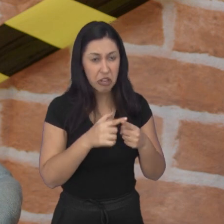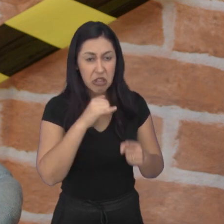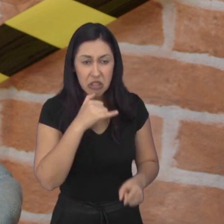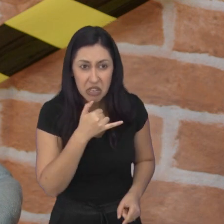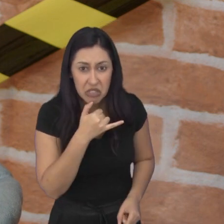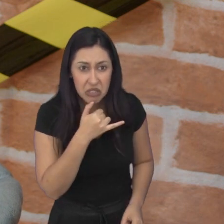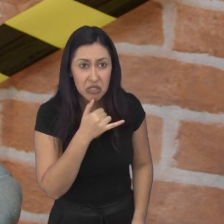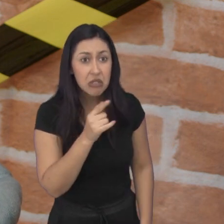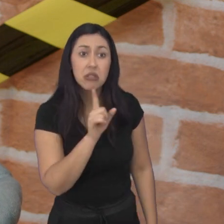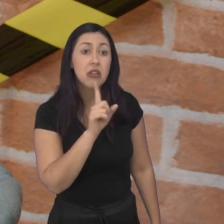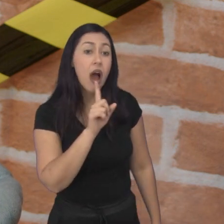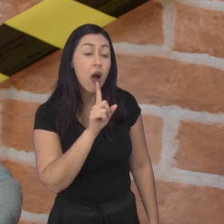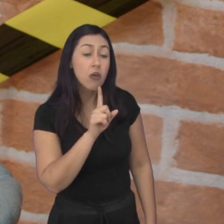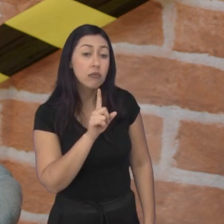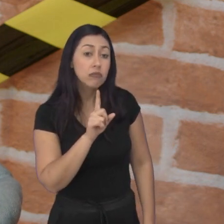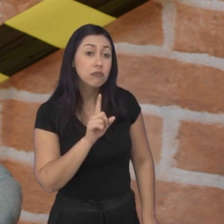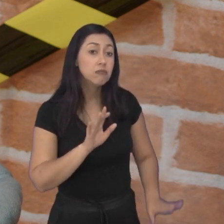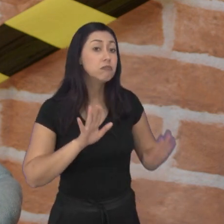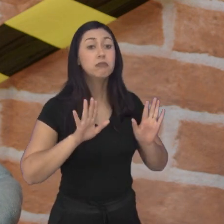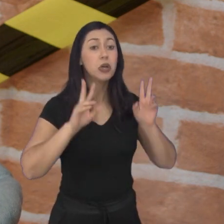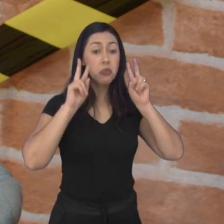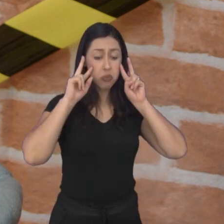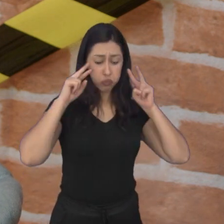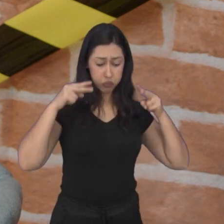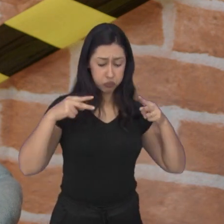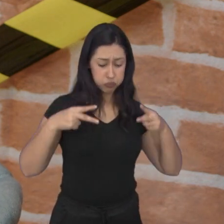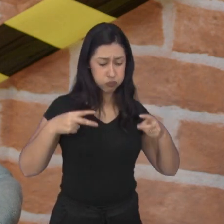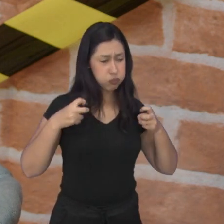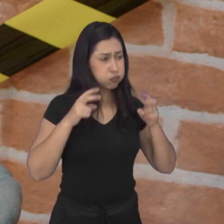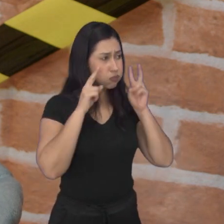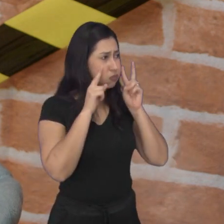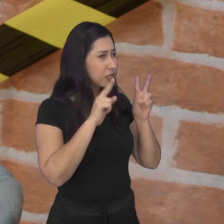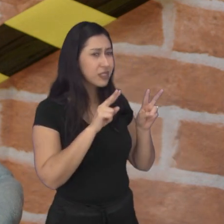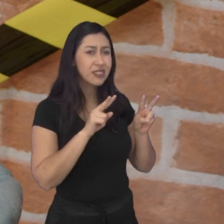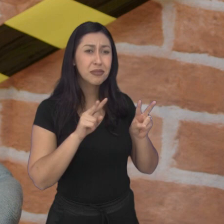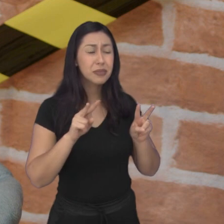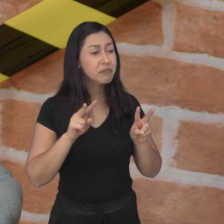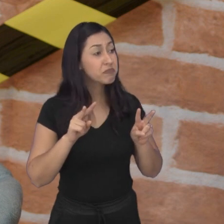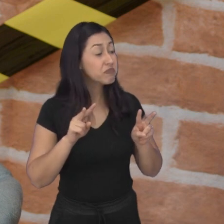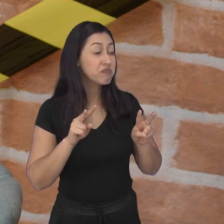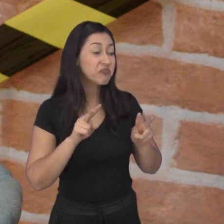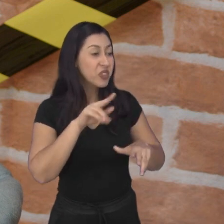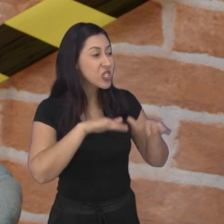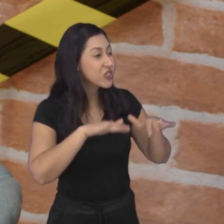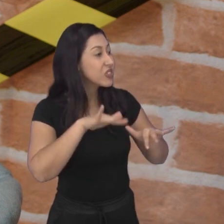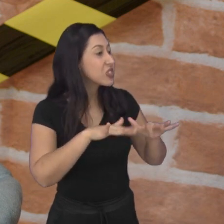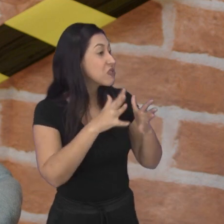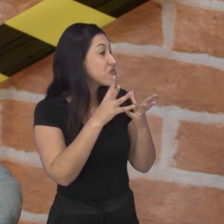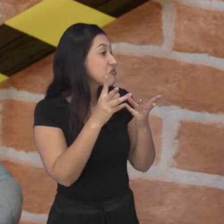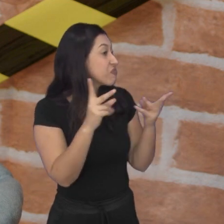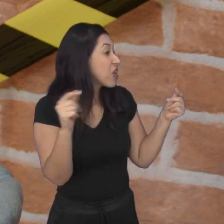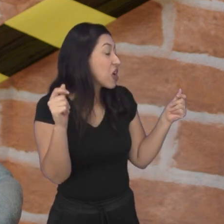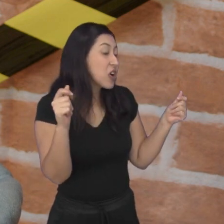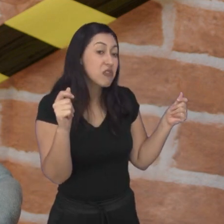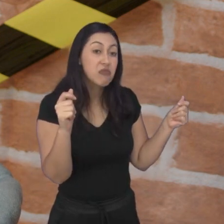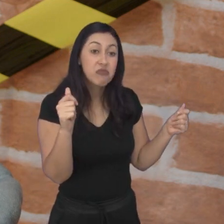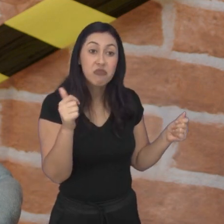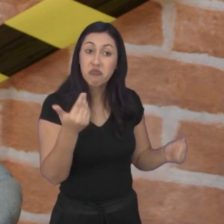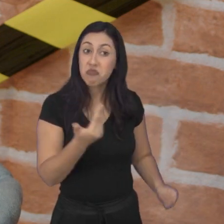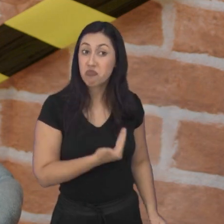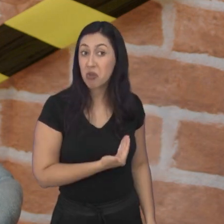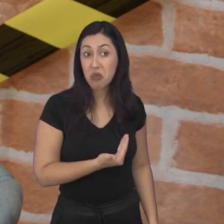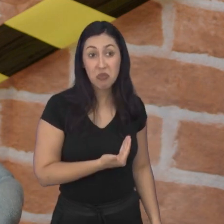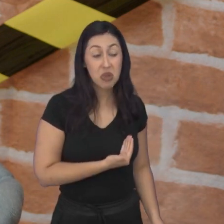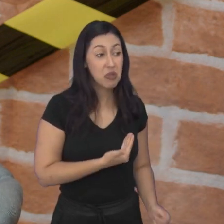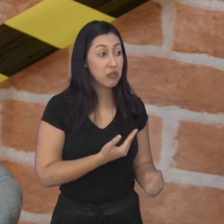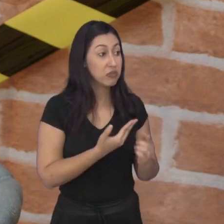um momento melancólico ali de parar para pensar que em algum momento tudo vai passar, em algum momento eu já tive outros amigos e as